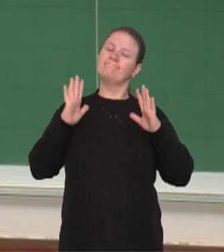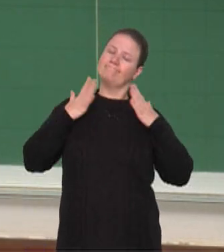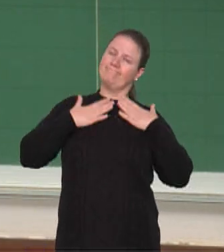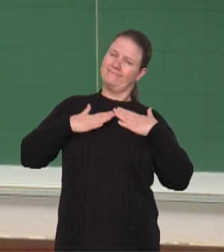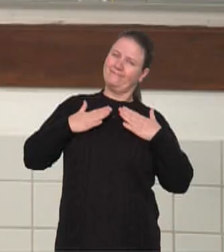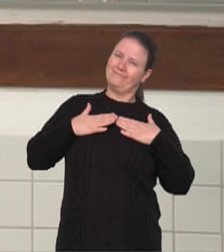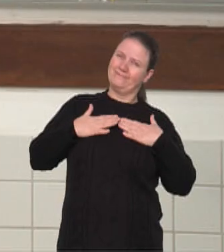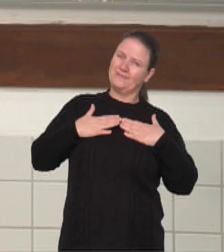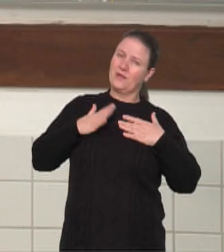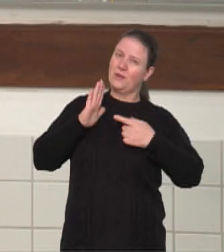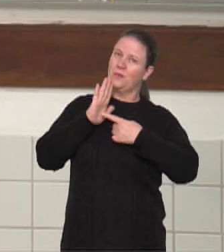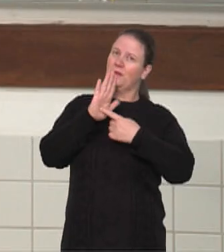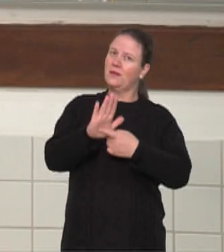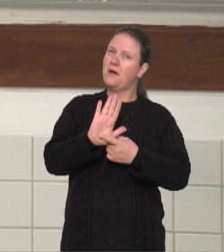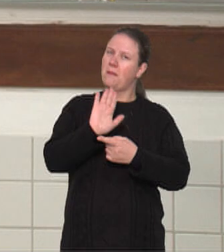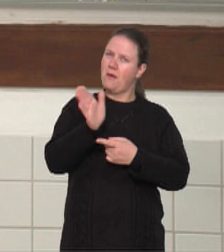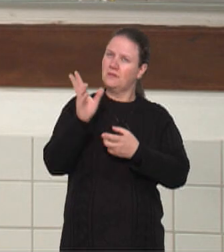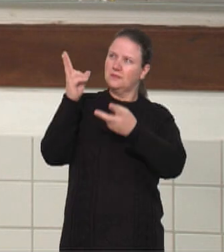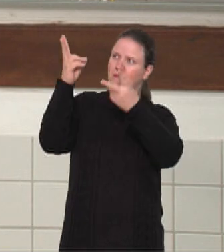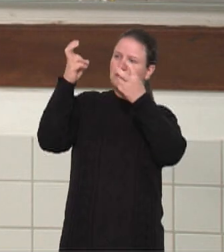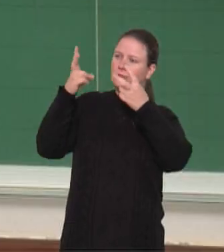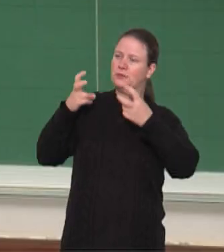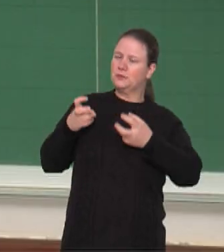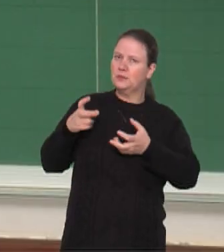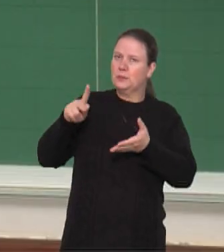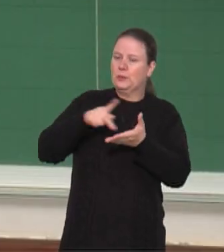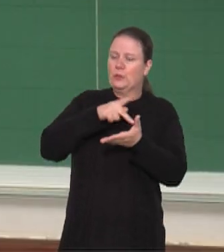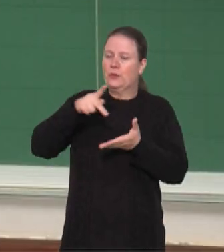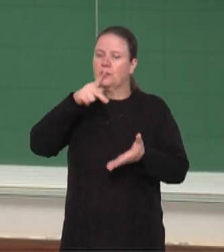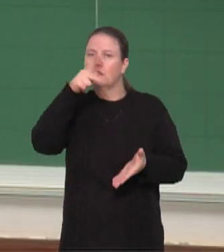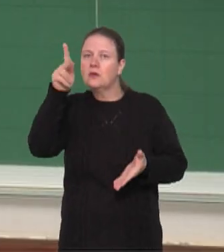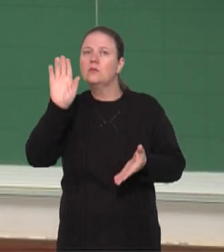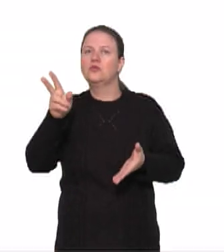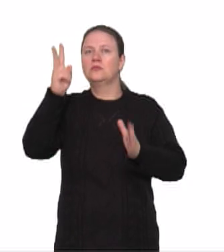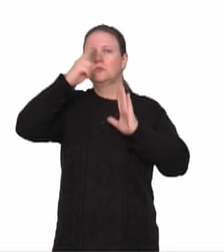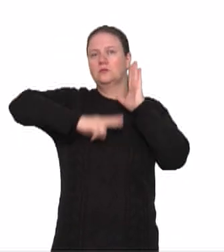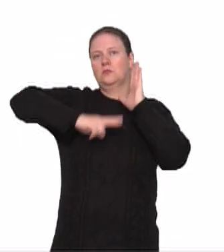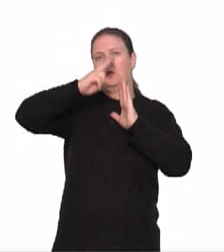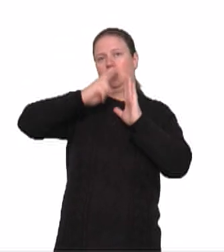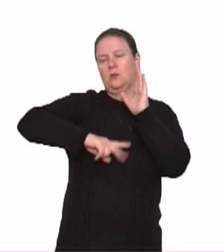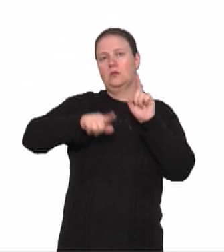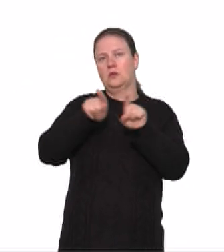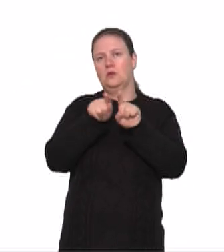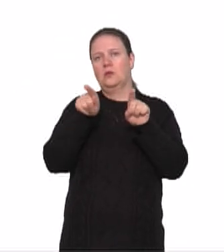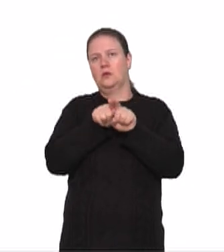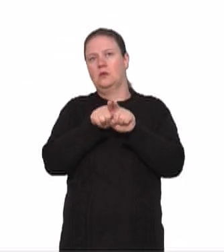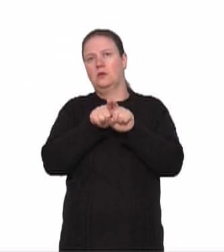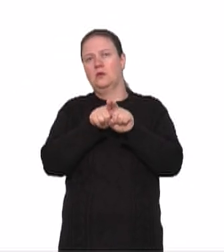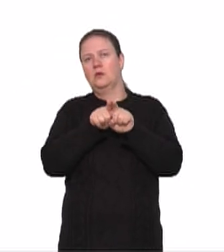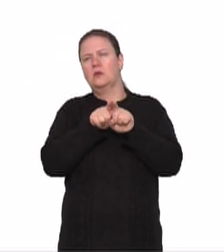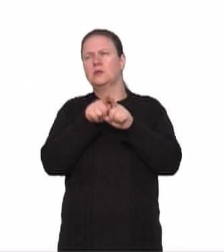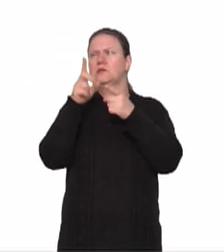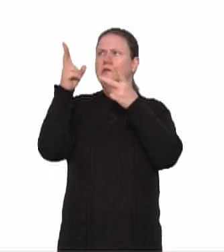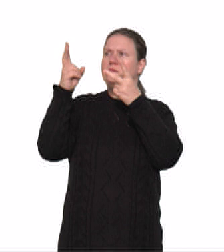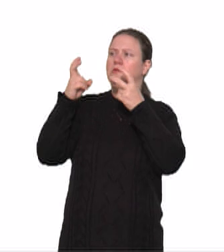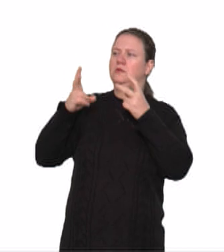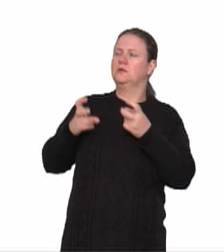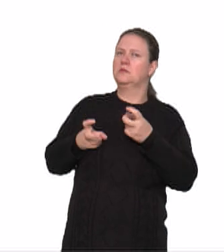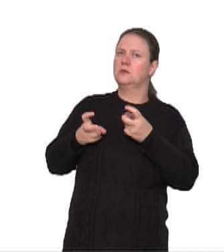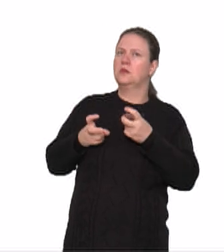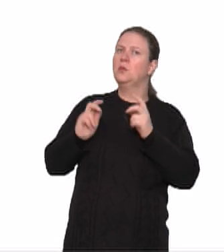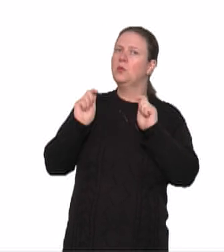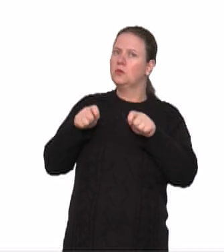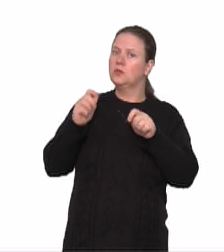é, eu não apresentei, mas vocês já conhecem poemas, já leram poesias, né? E assim, será que por eliminação de alternativa a gente não